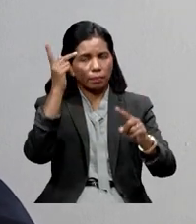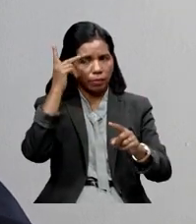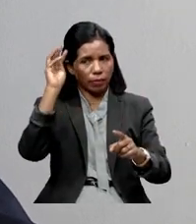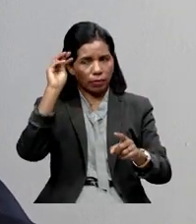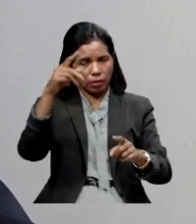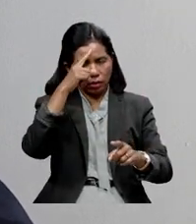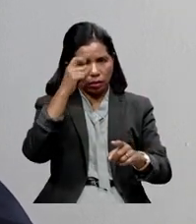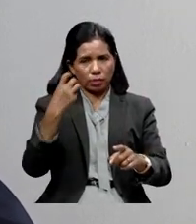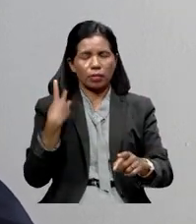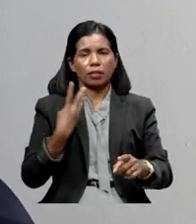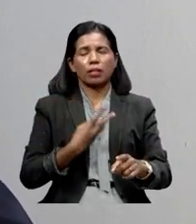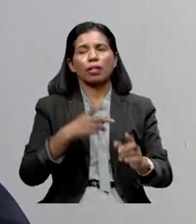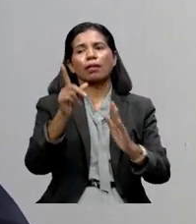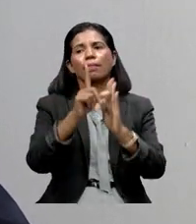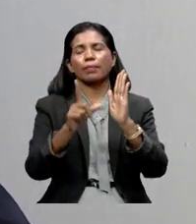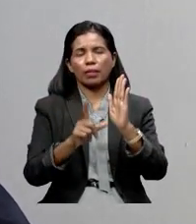tamba tuiri ita ini a lei